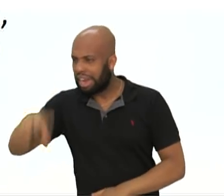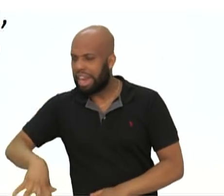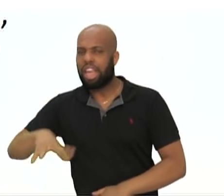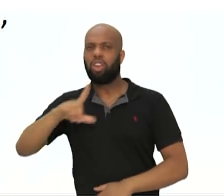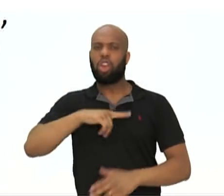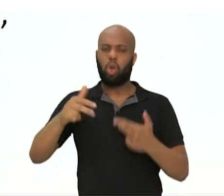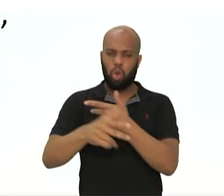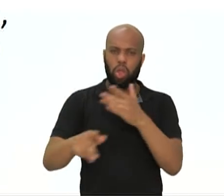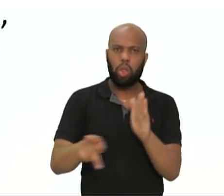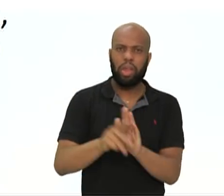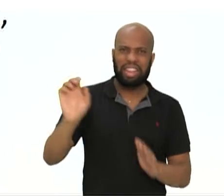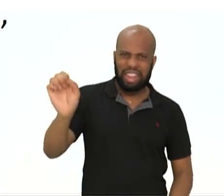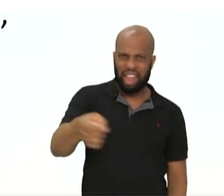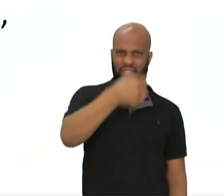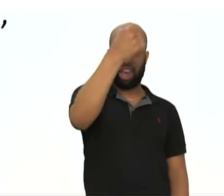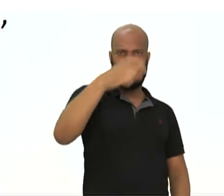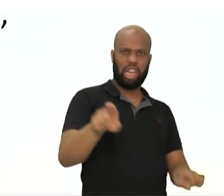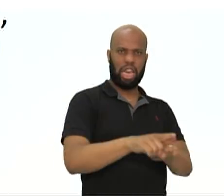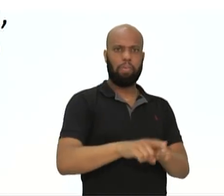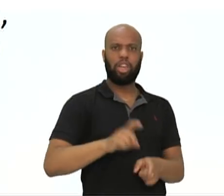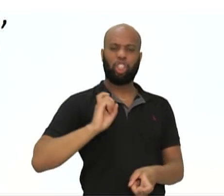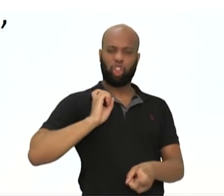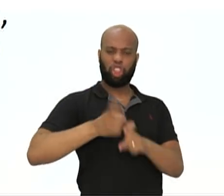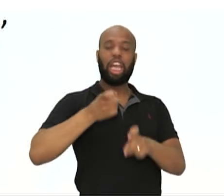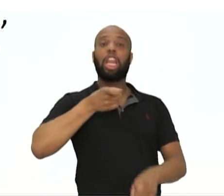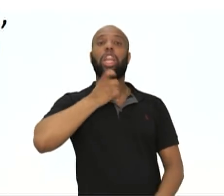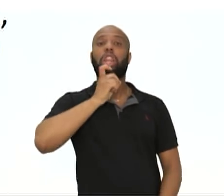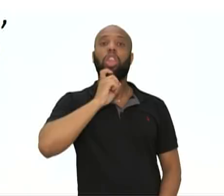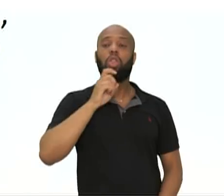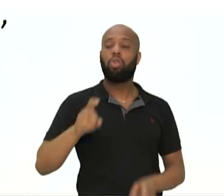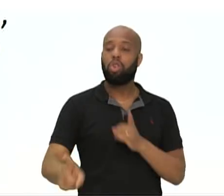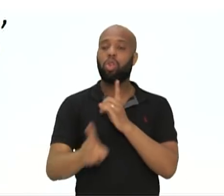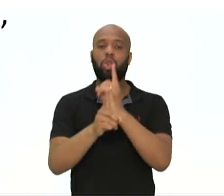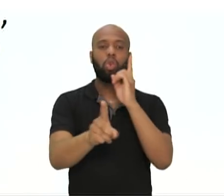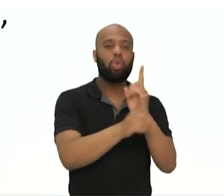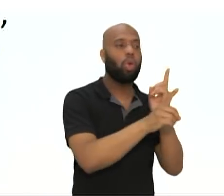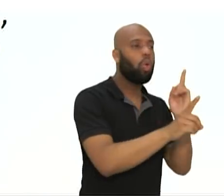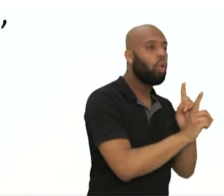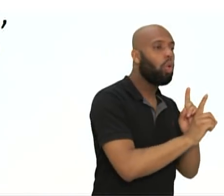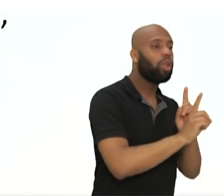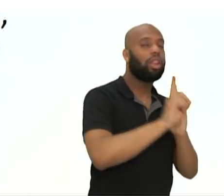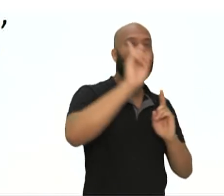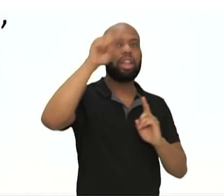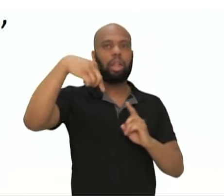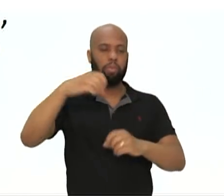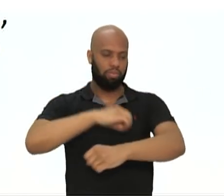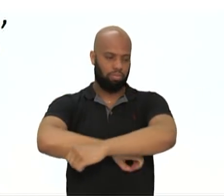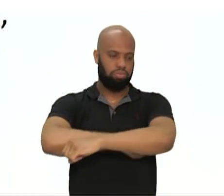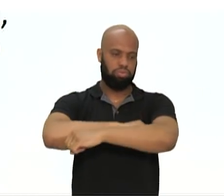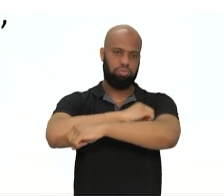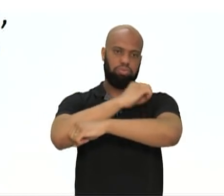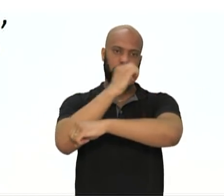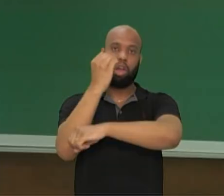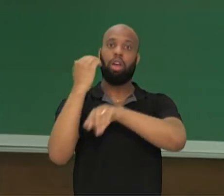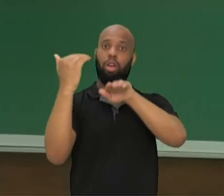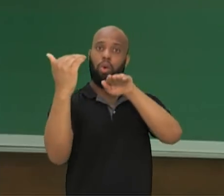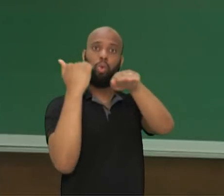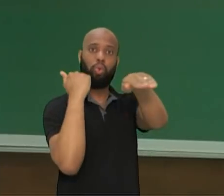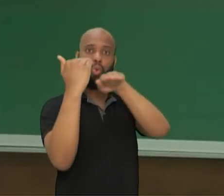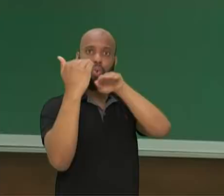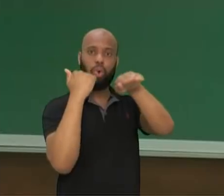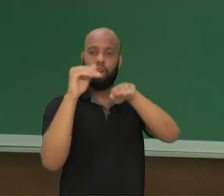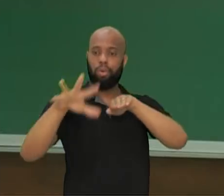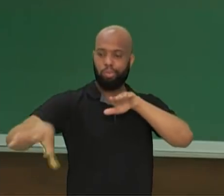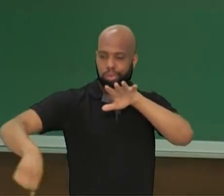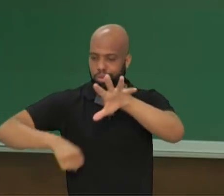e de cerveja, que costumam ser encontradas ao amanhecer na avenida,